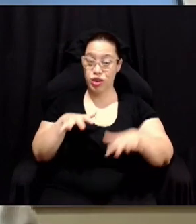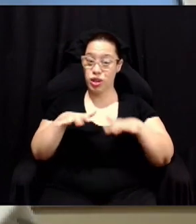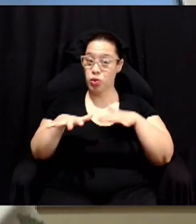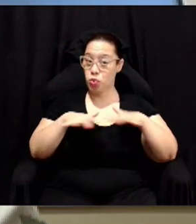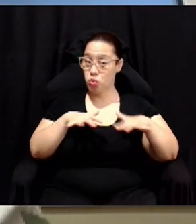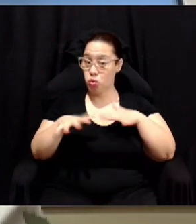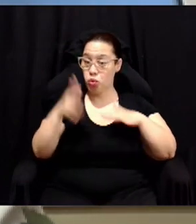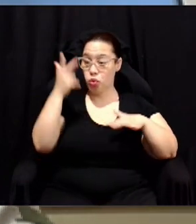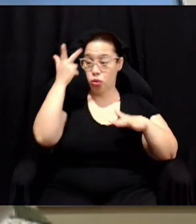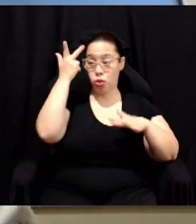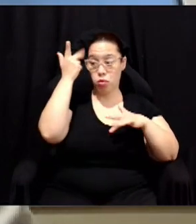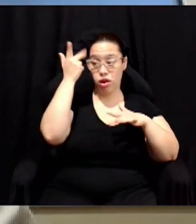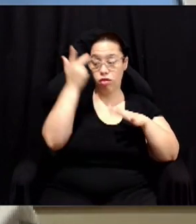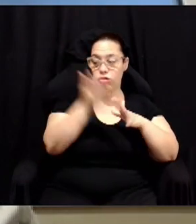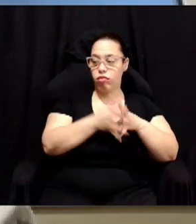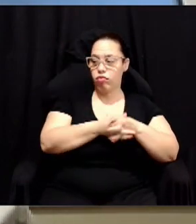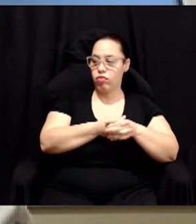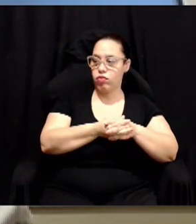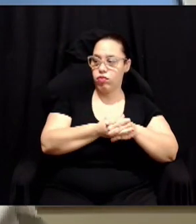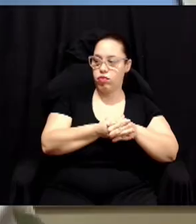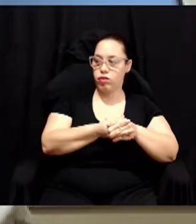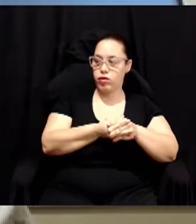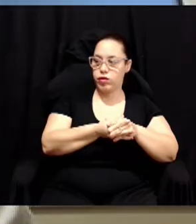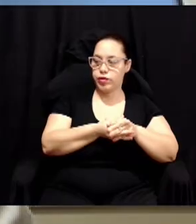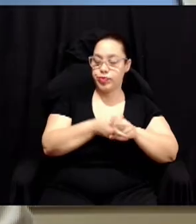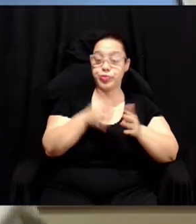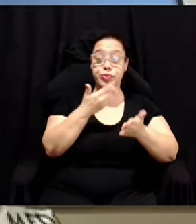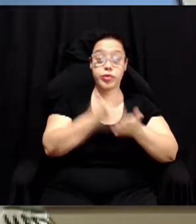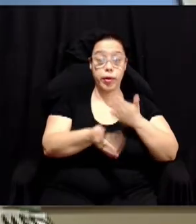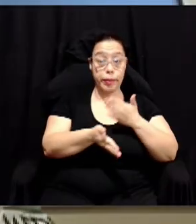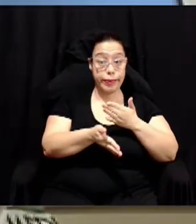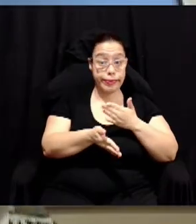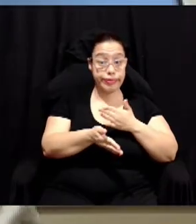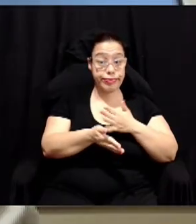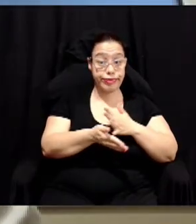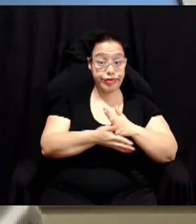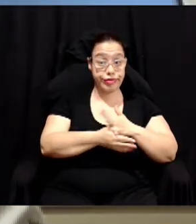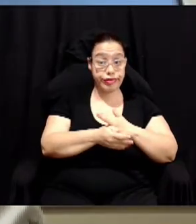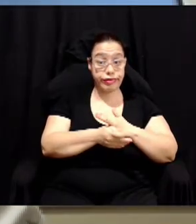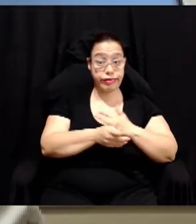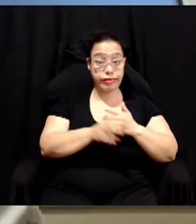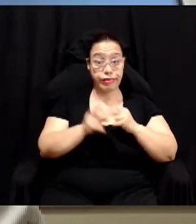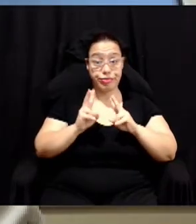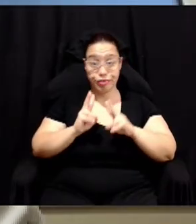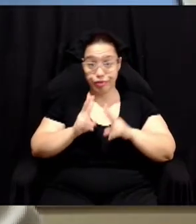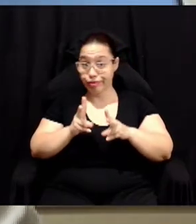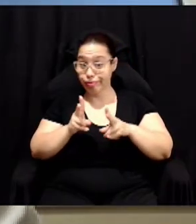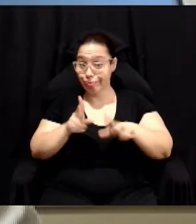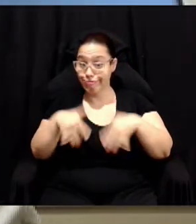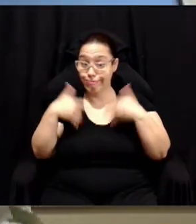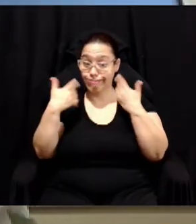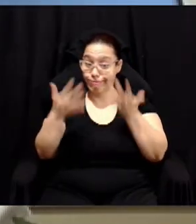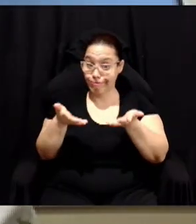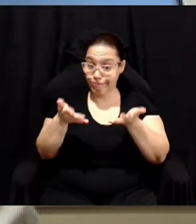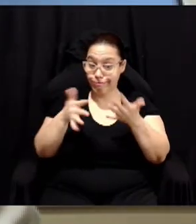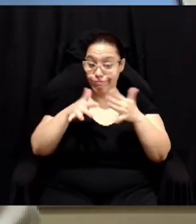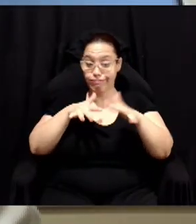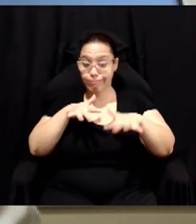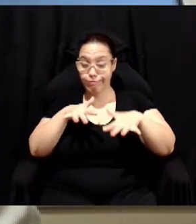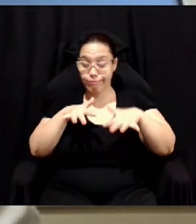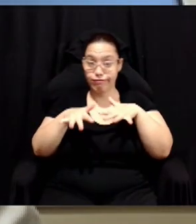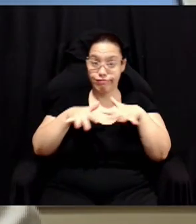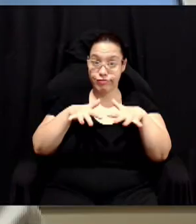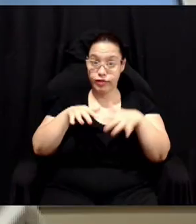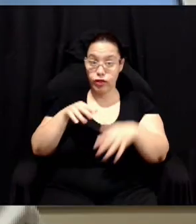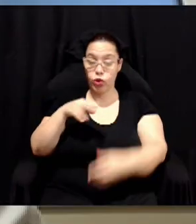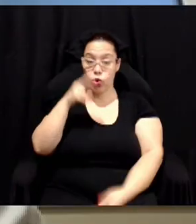normal. Então, a perda de músculo é uma causa bastante comum, sem contar o balanço tanto